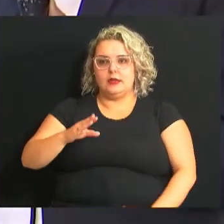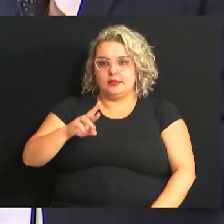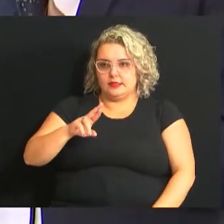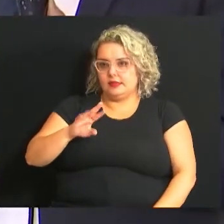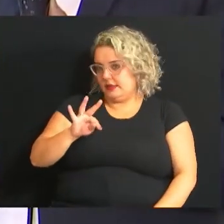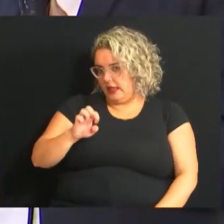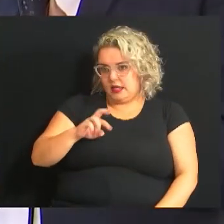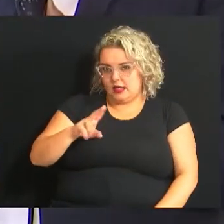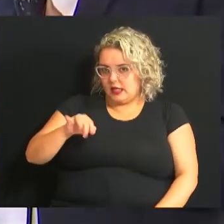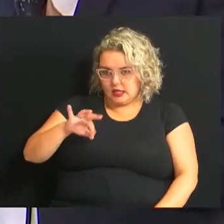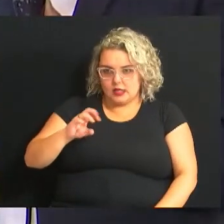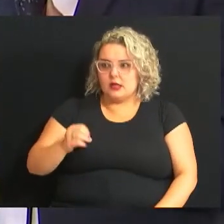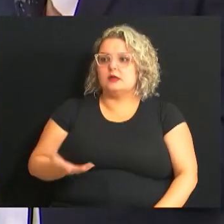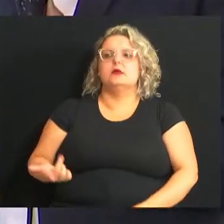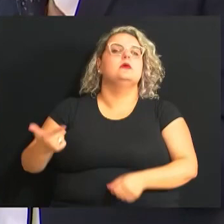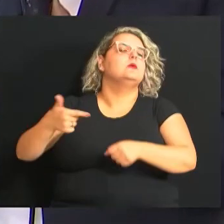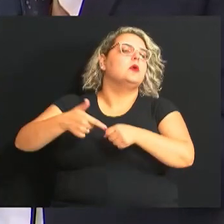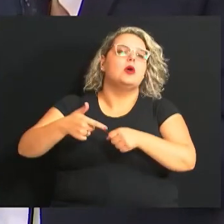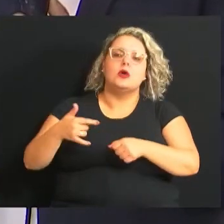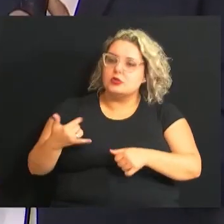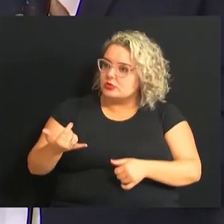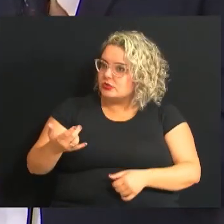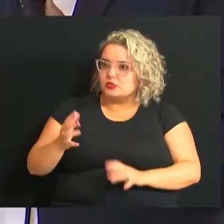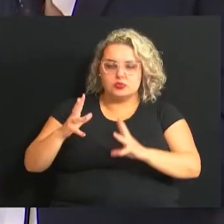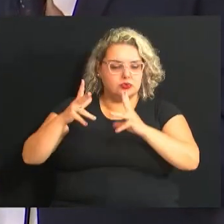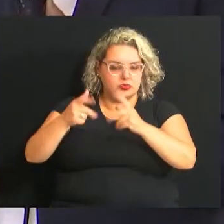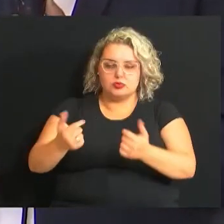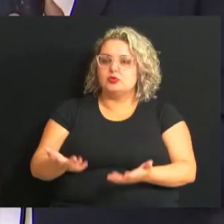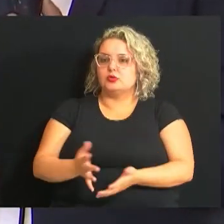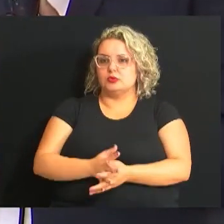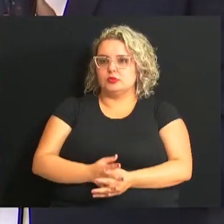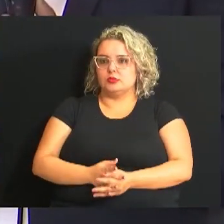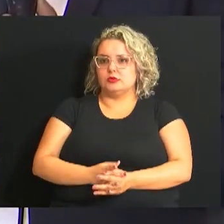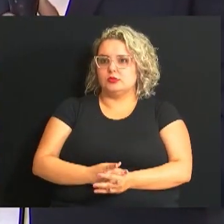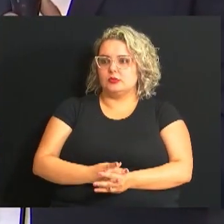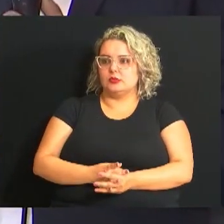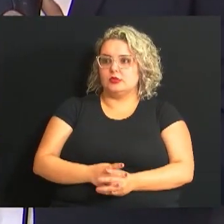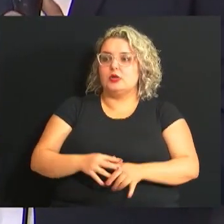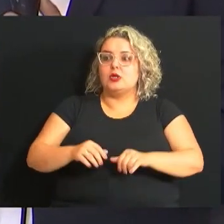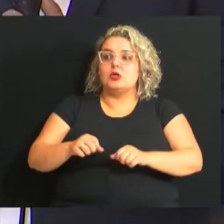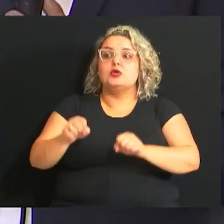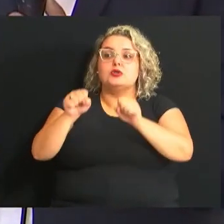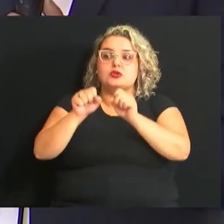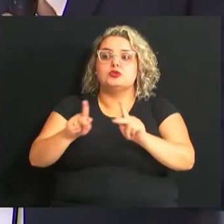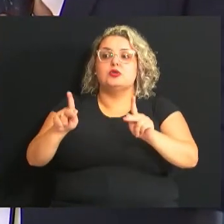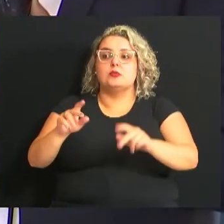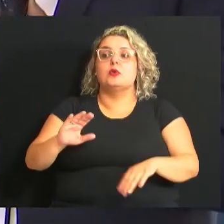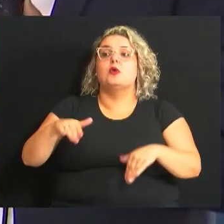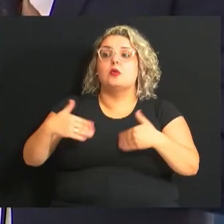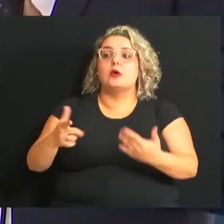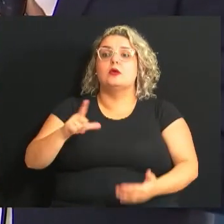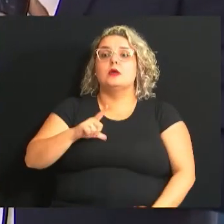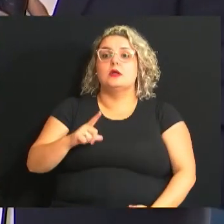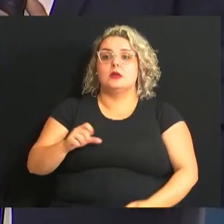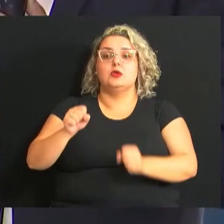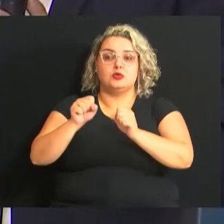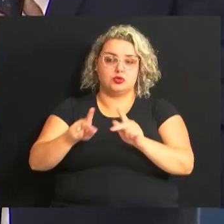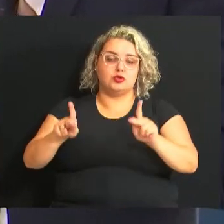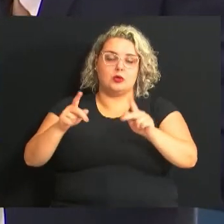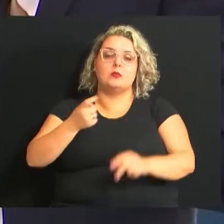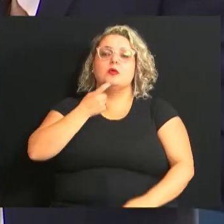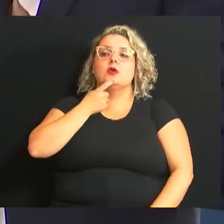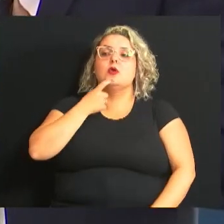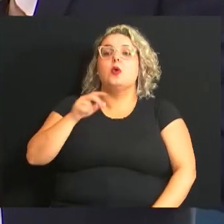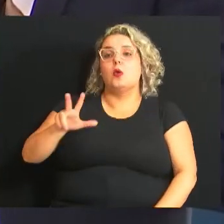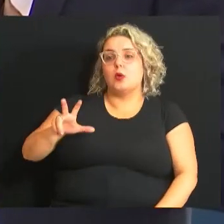Postos de gasolina. Postos de gasolina. Então é diverso. Shopping então, aqui em Campinas, quais tem? Nós temos o Shopping Campinas, o Shopping Guatemi, estamos